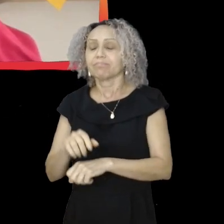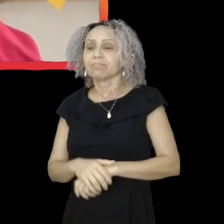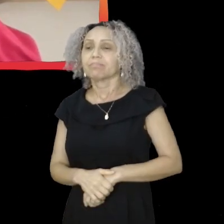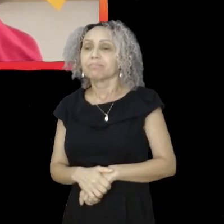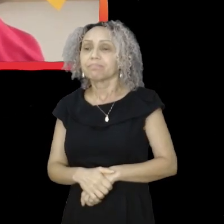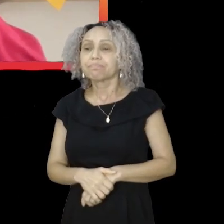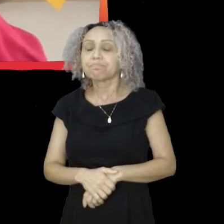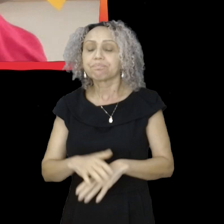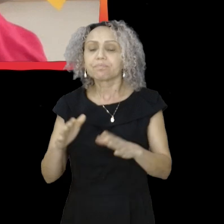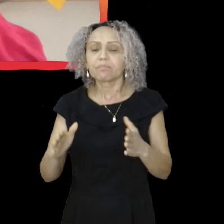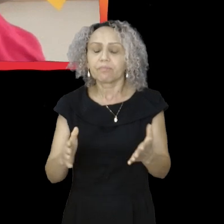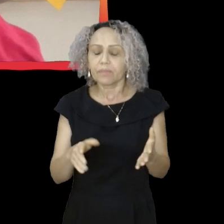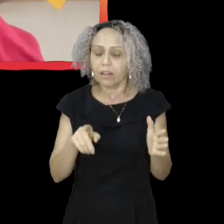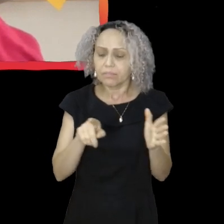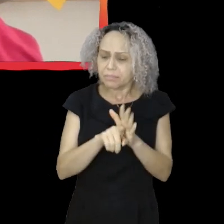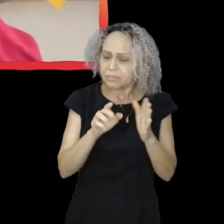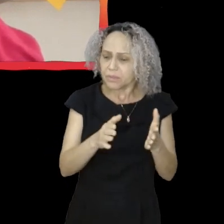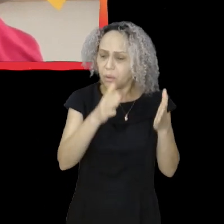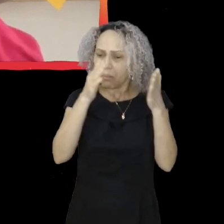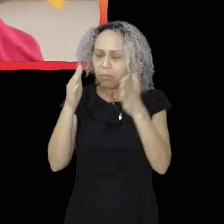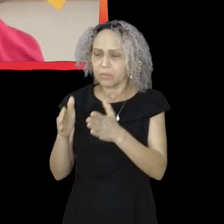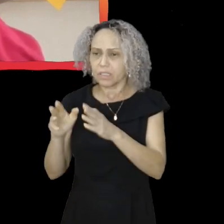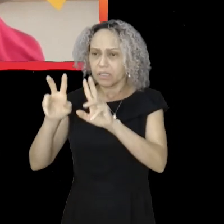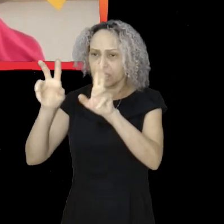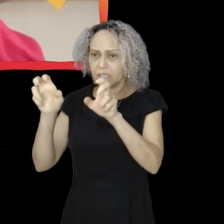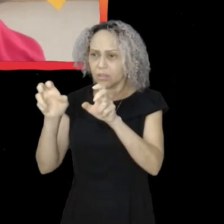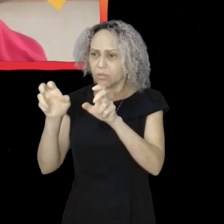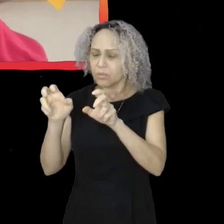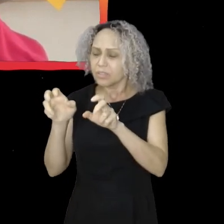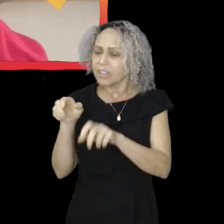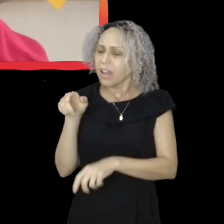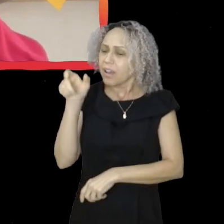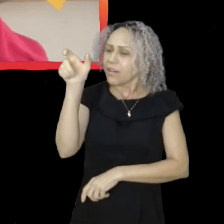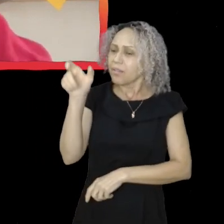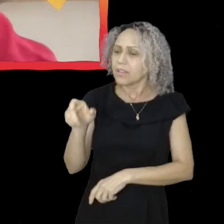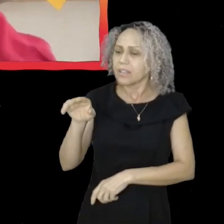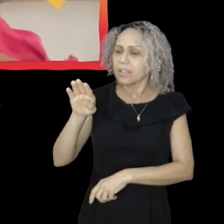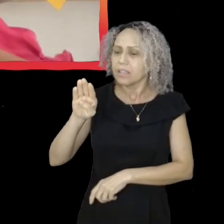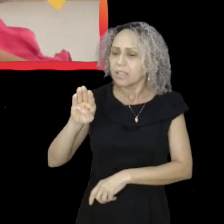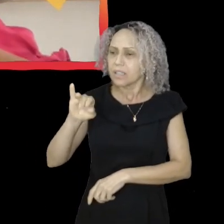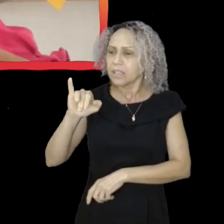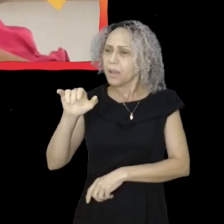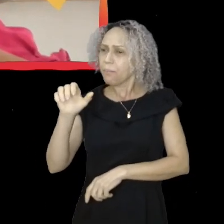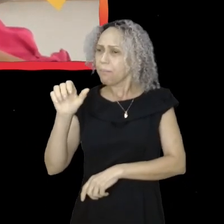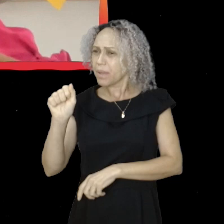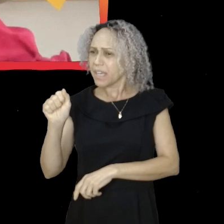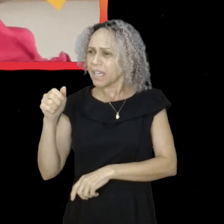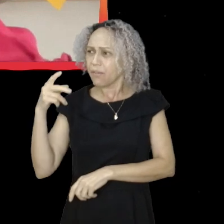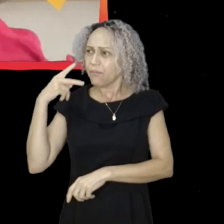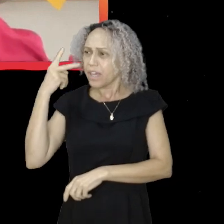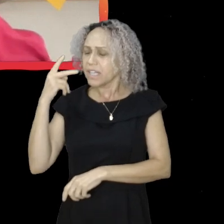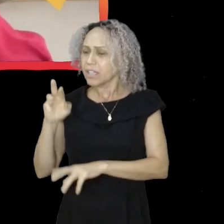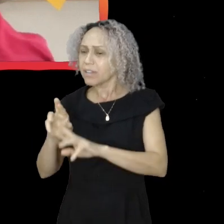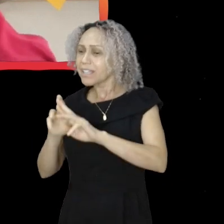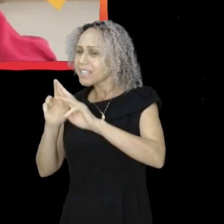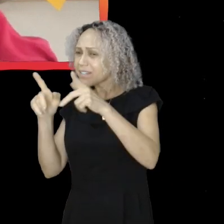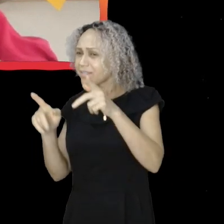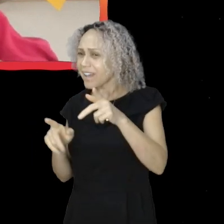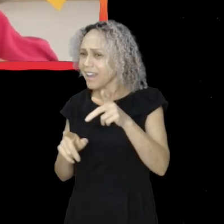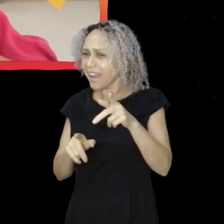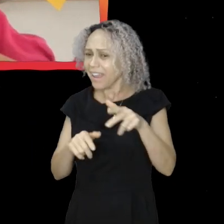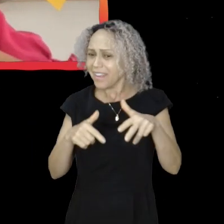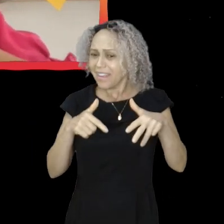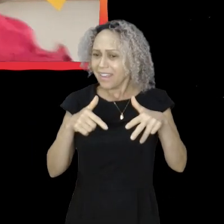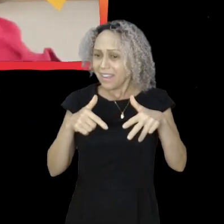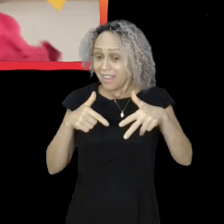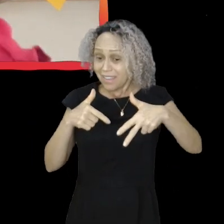de assunto, o que tu acha que a Bia vereadora tem da Bia militante mirim, criança petista? Eu tenho muita